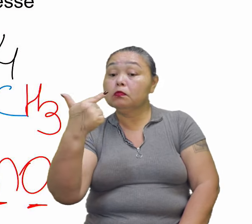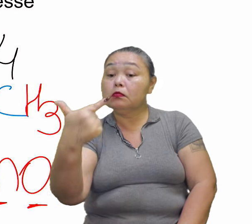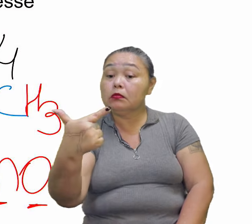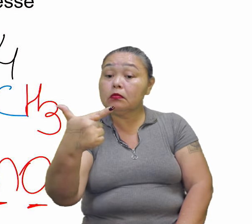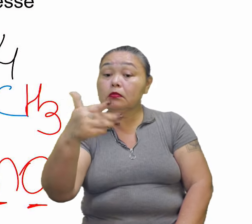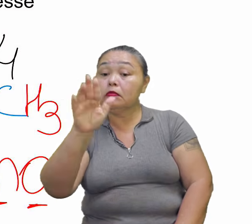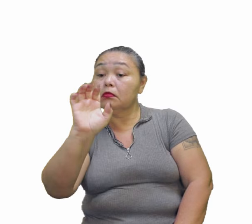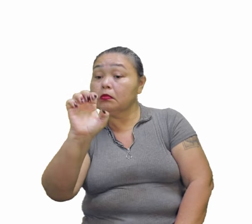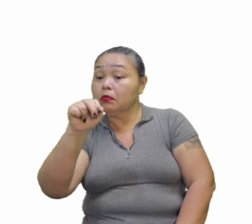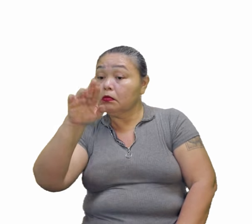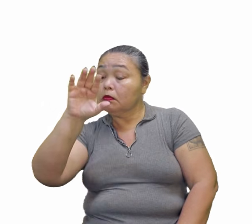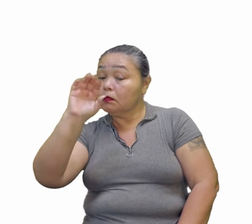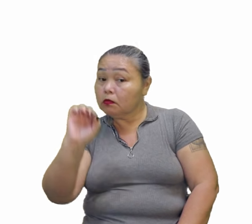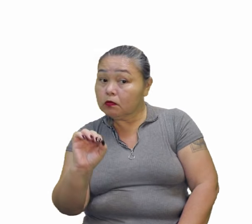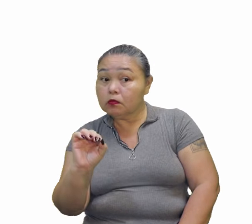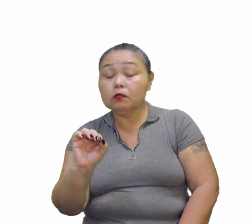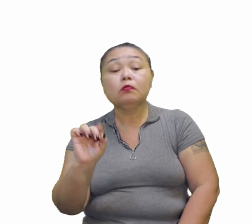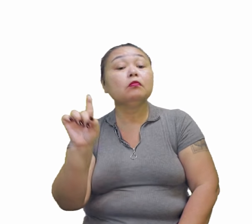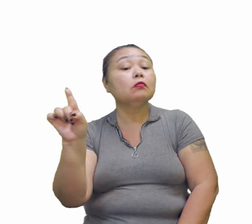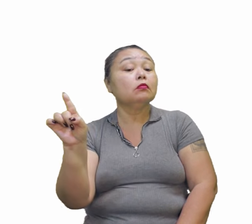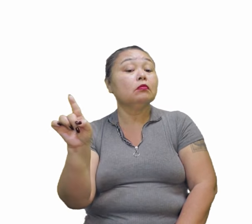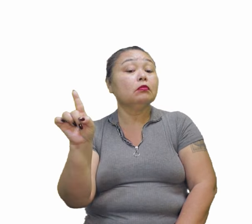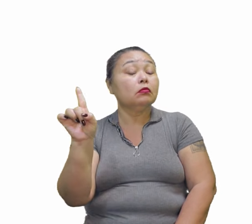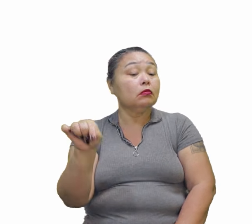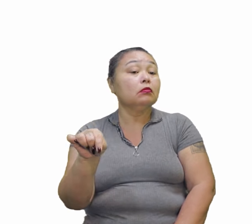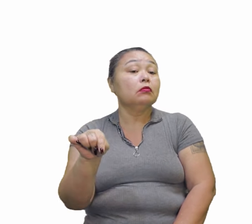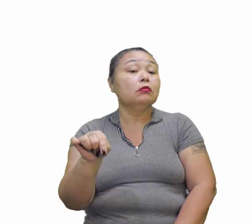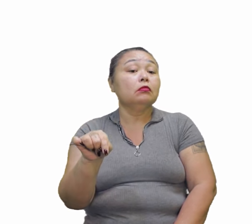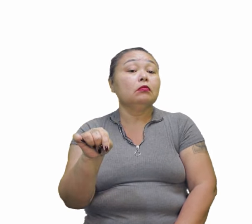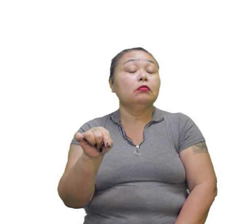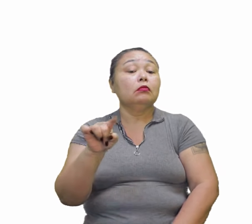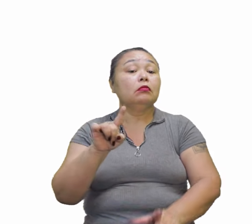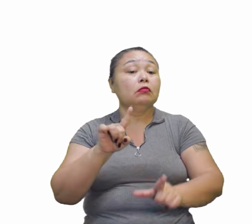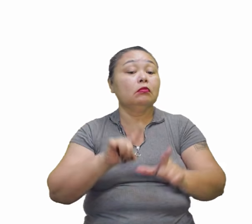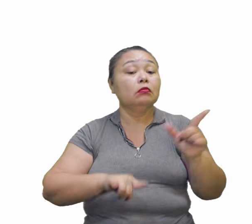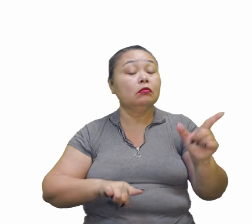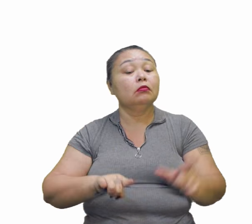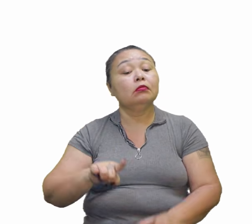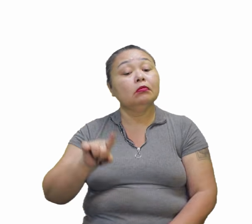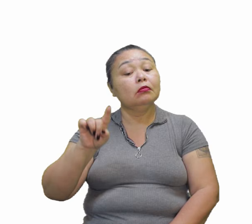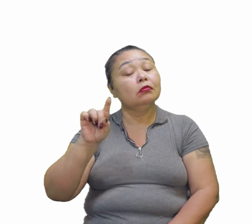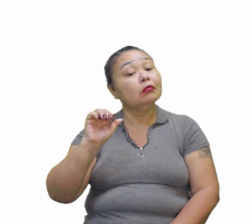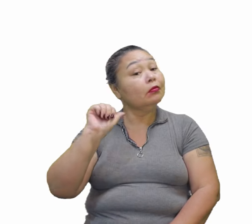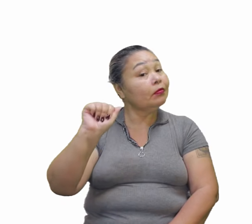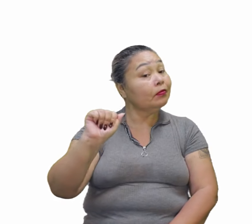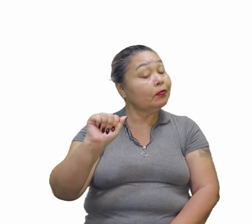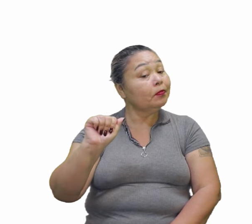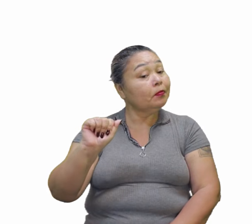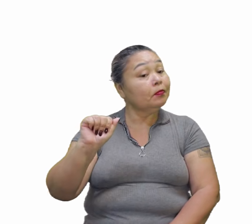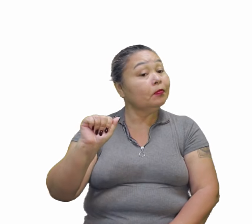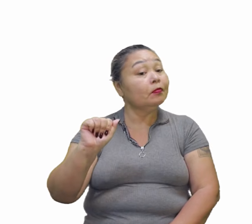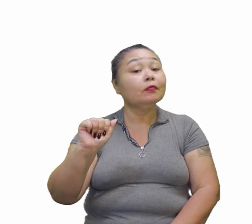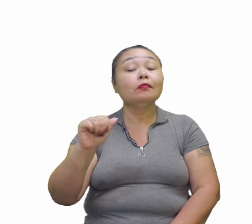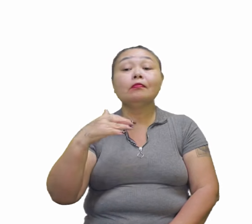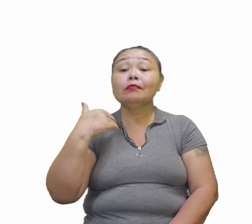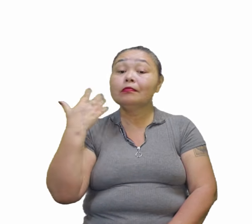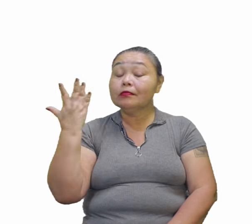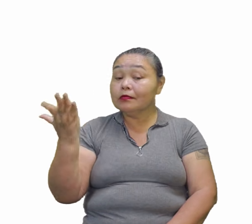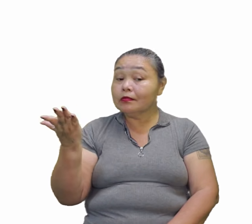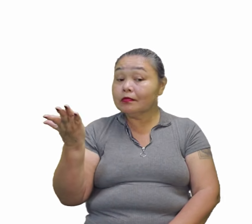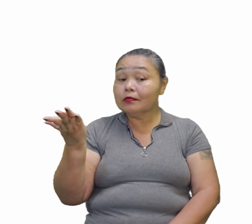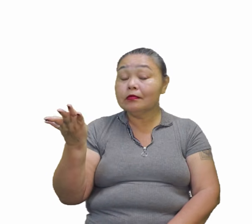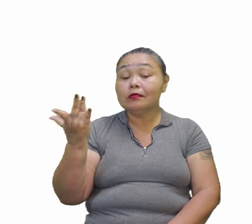but2eno. A resposta correta aqui para a nossa alternativa é a letra A. Então,